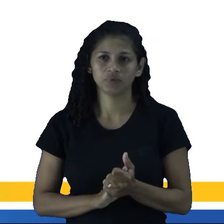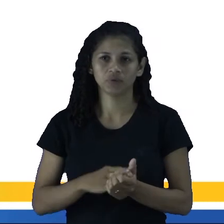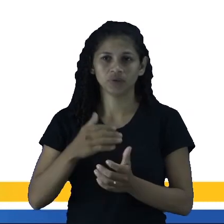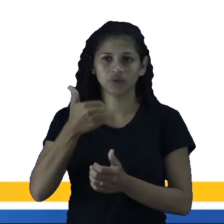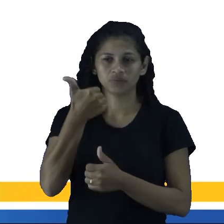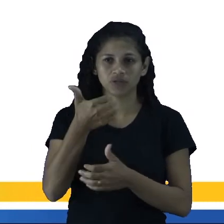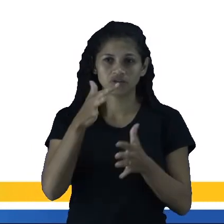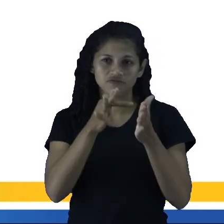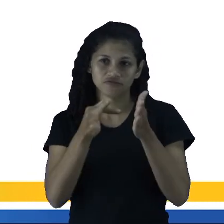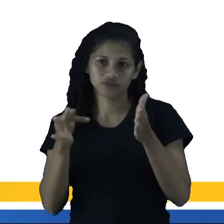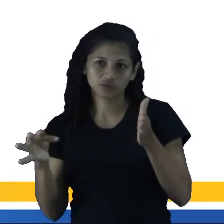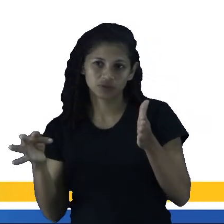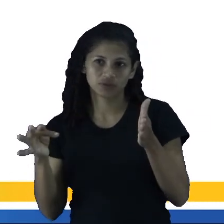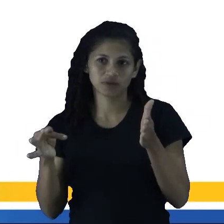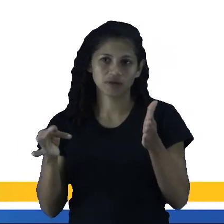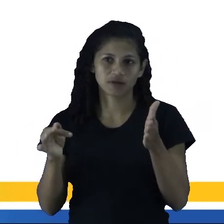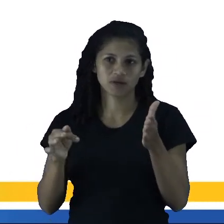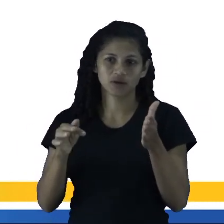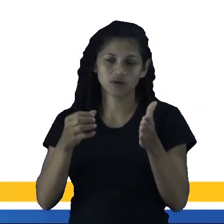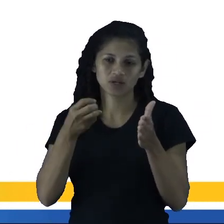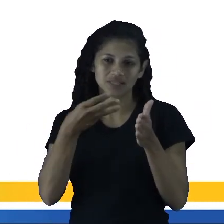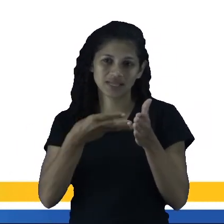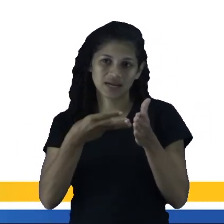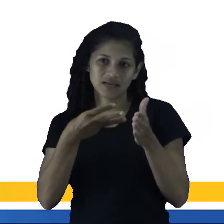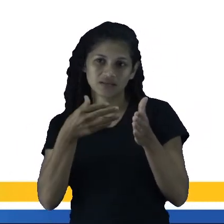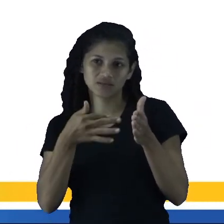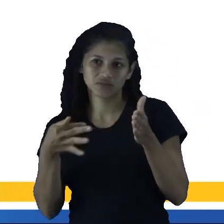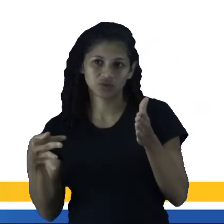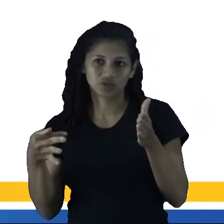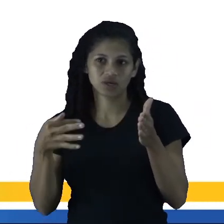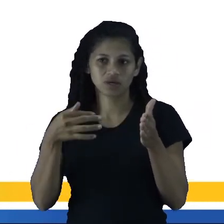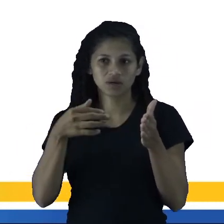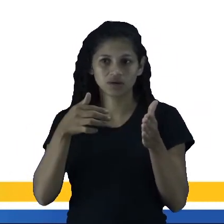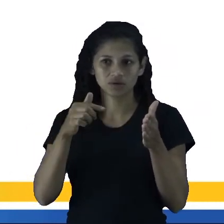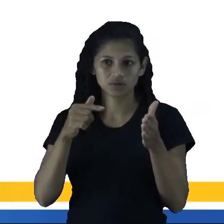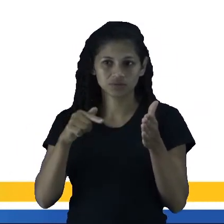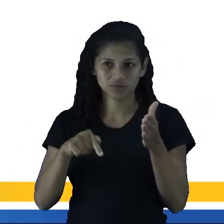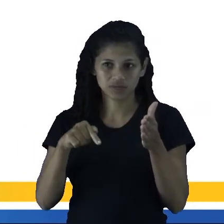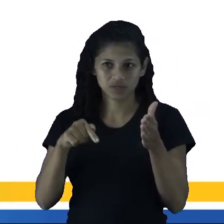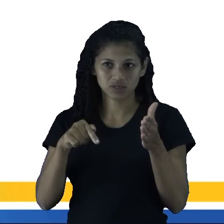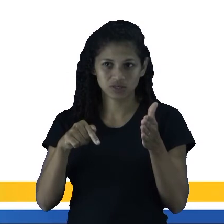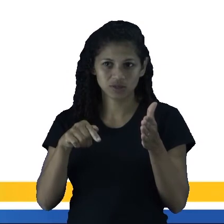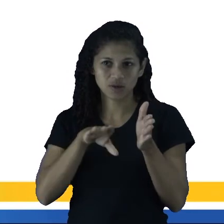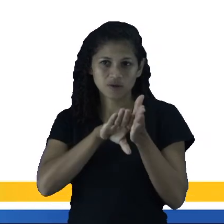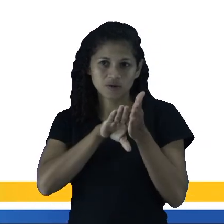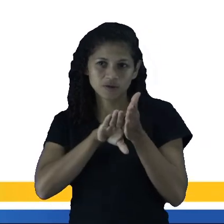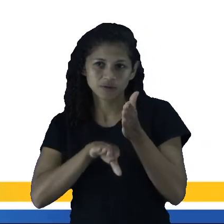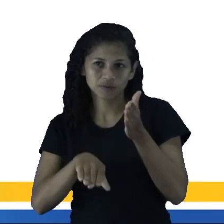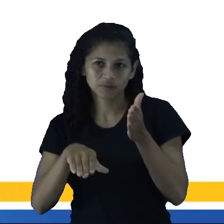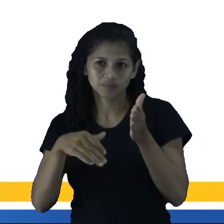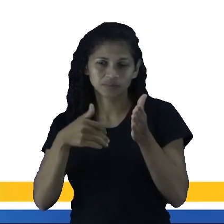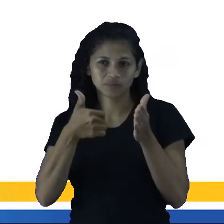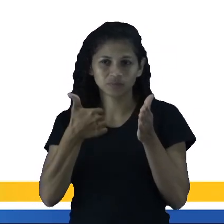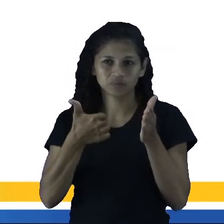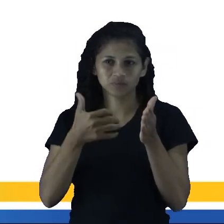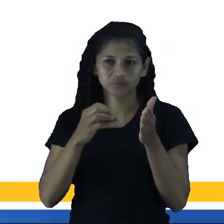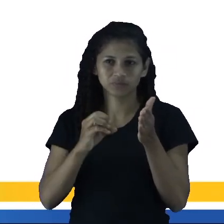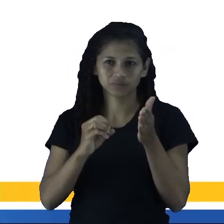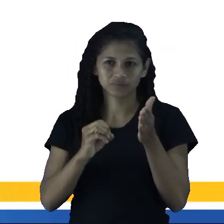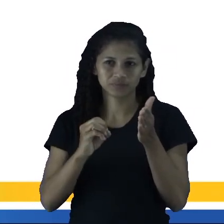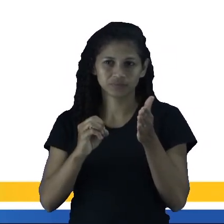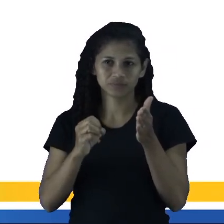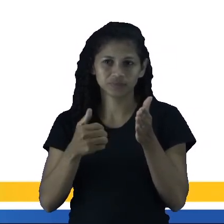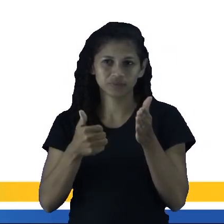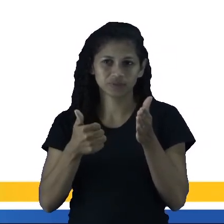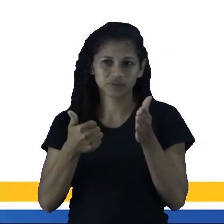10 fatorial, 3 fatorial, 7. Ó. Decresce o 10 até chegar no 7. Cancela o 7 de cima com o 7